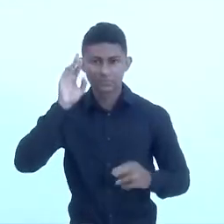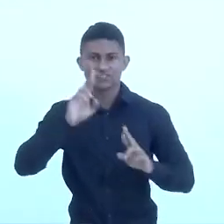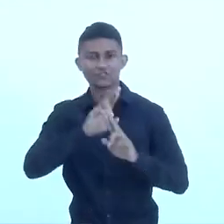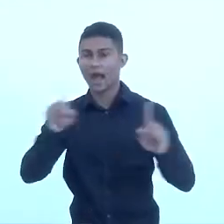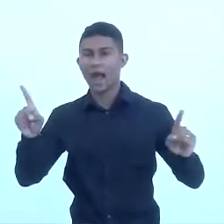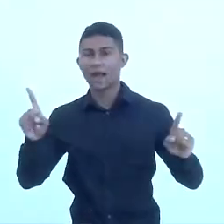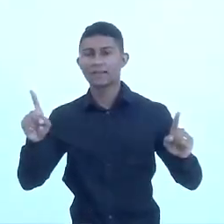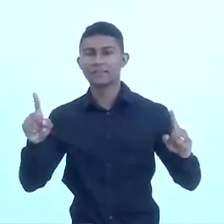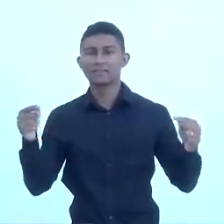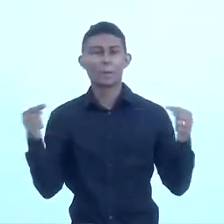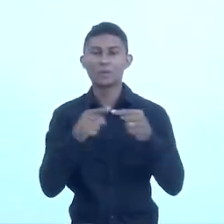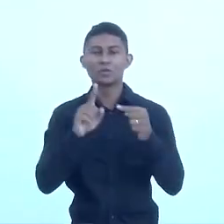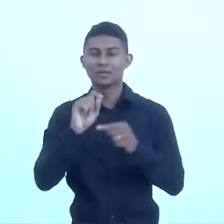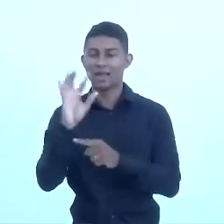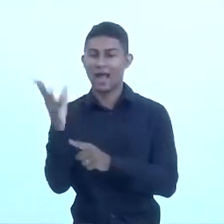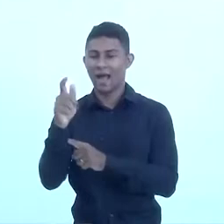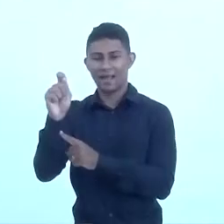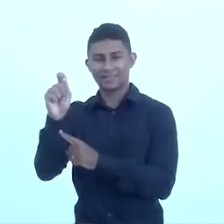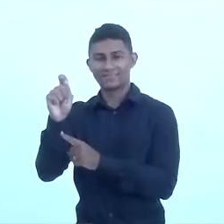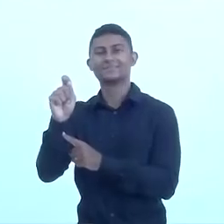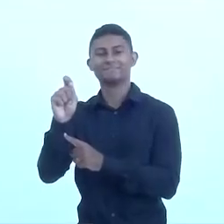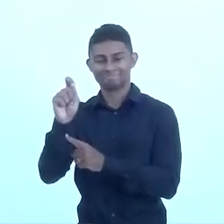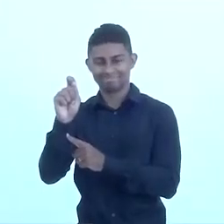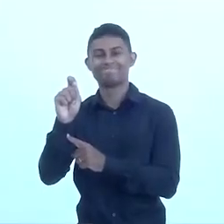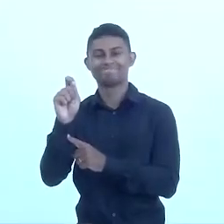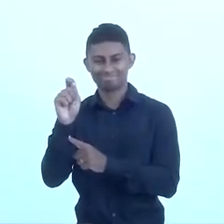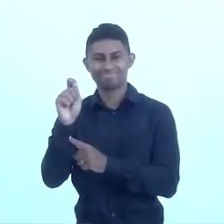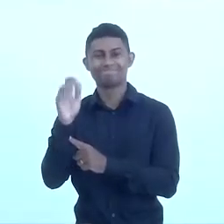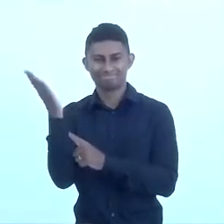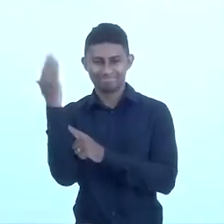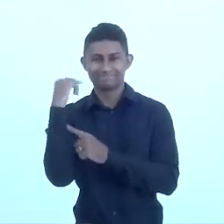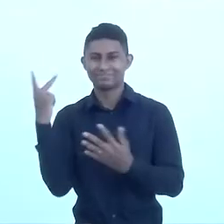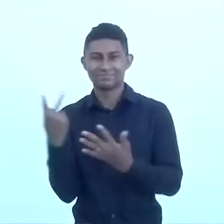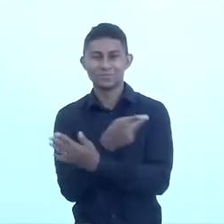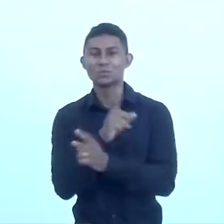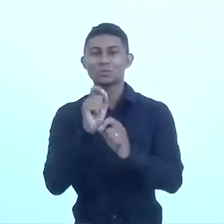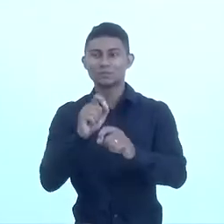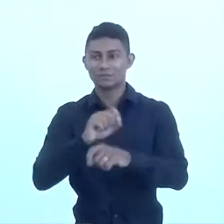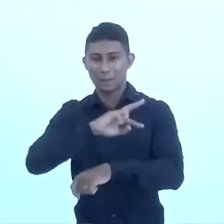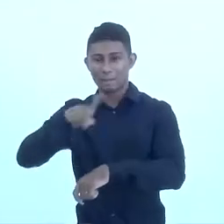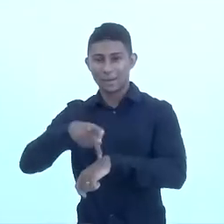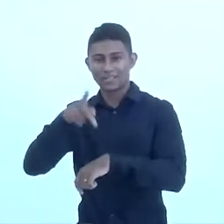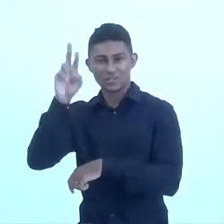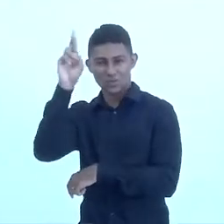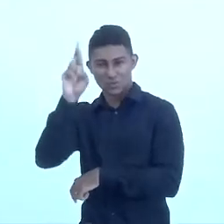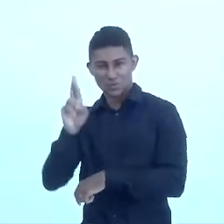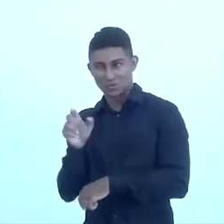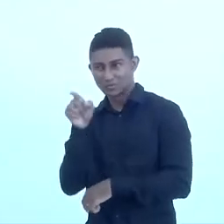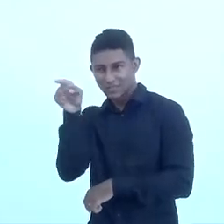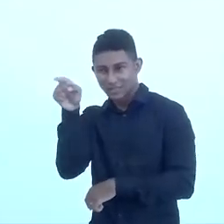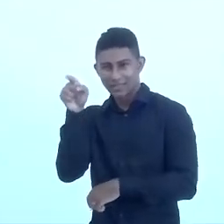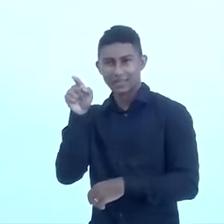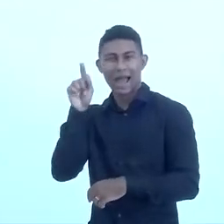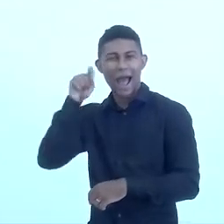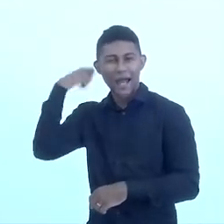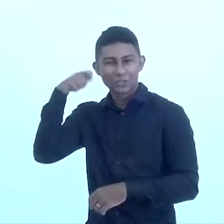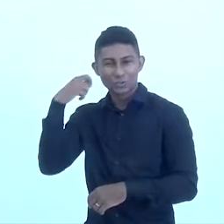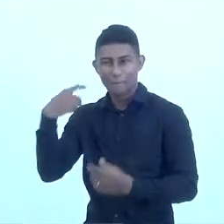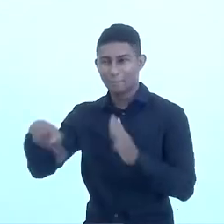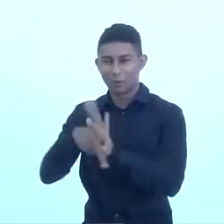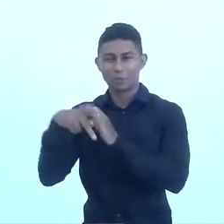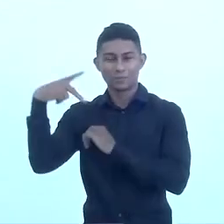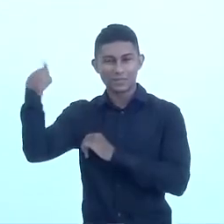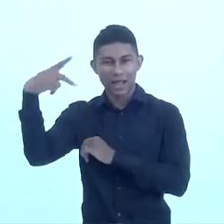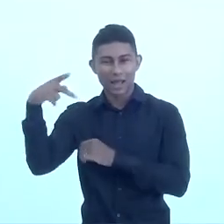passa a ser um artista. Há um momento em que isso acontece, e é com a escola russa, dos atores russos dos anos